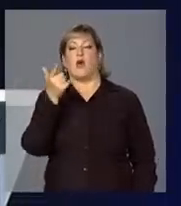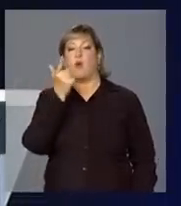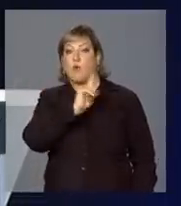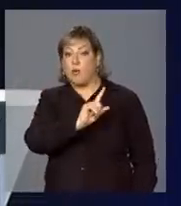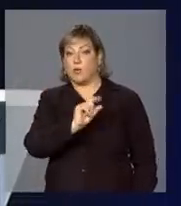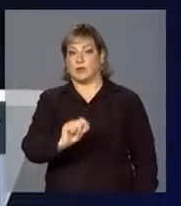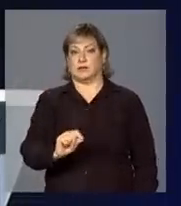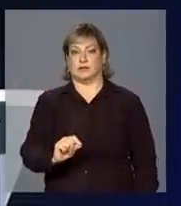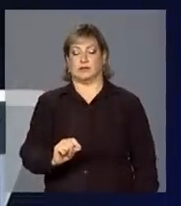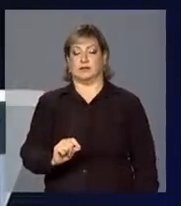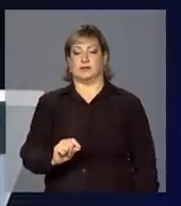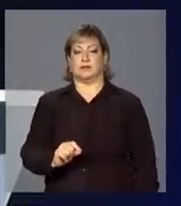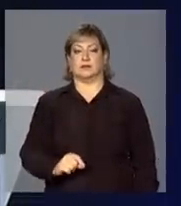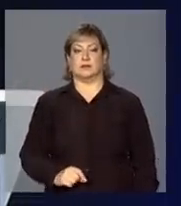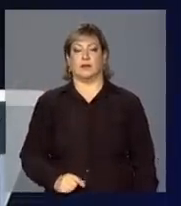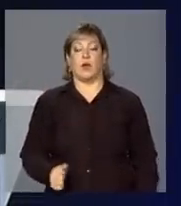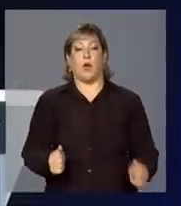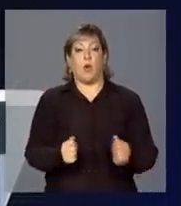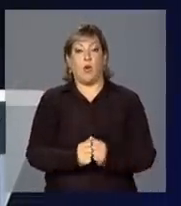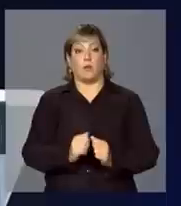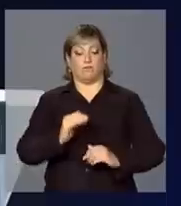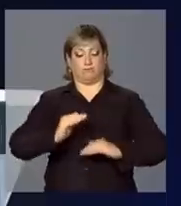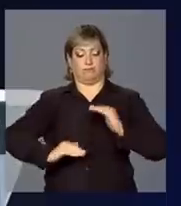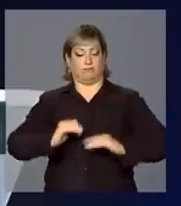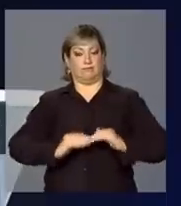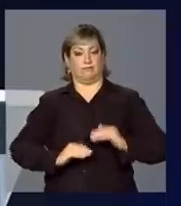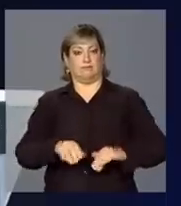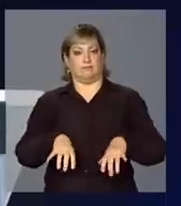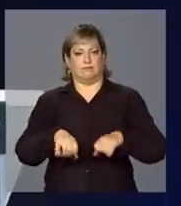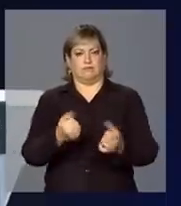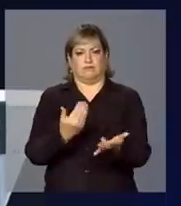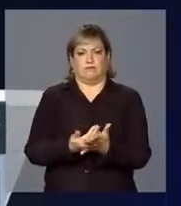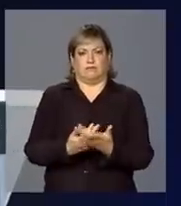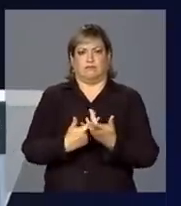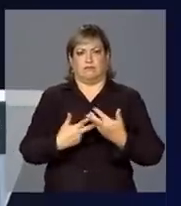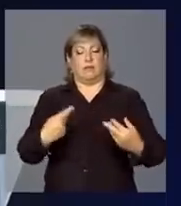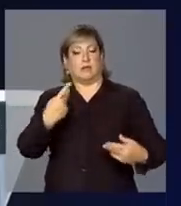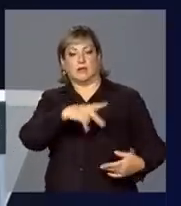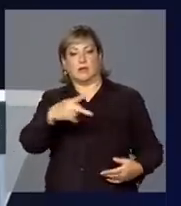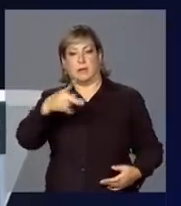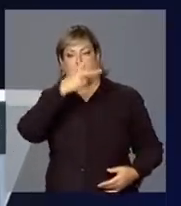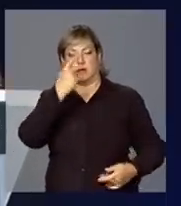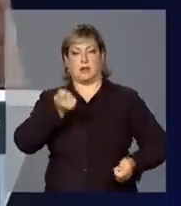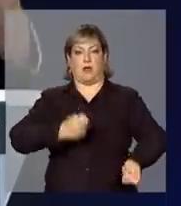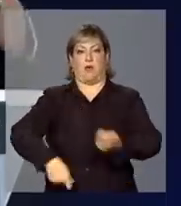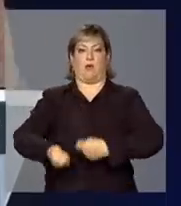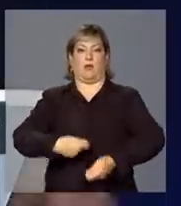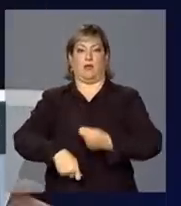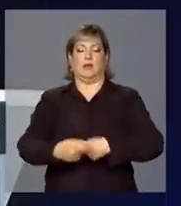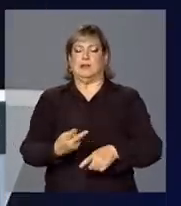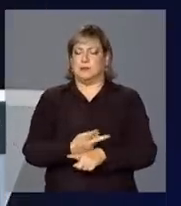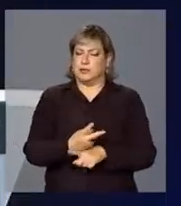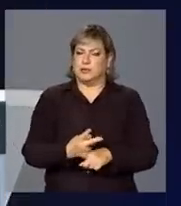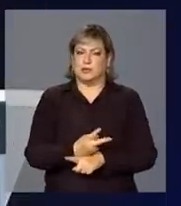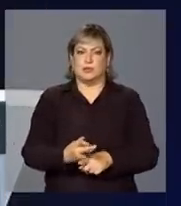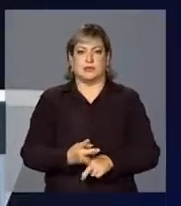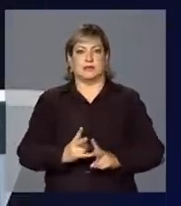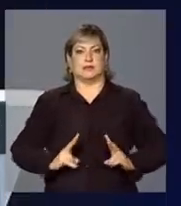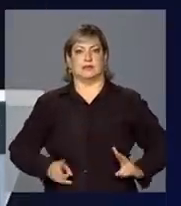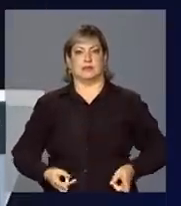consolidar com a qualificação dos empreendedores e dos seus negócios, com a busca sistemática